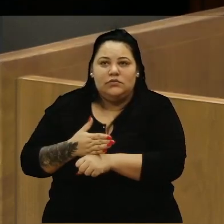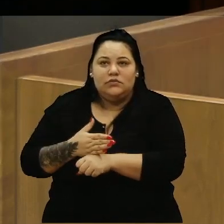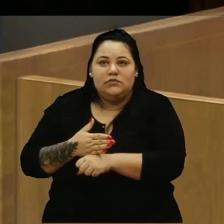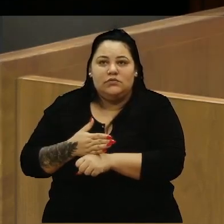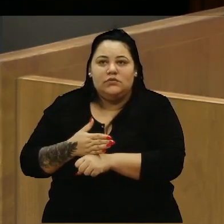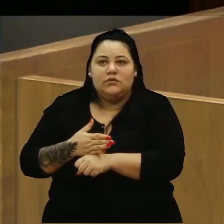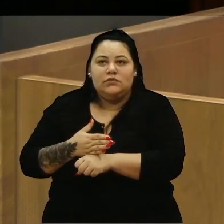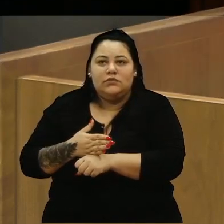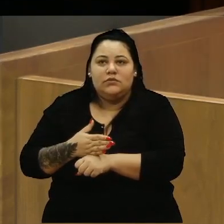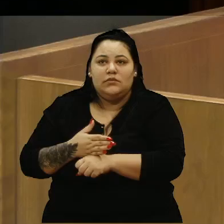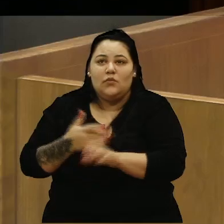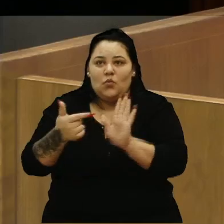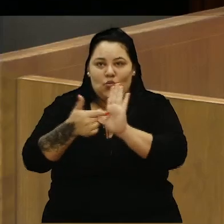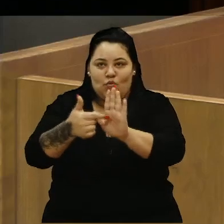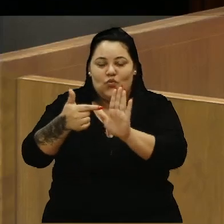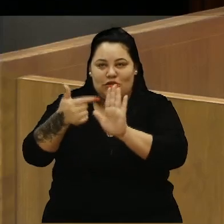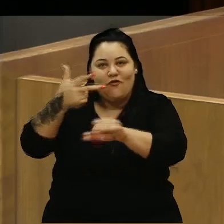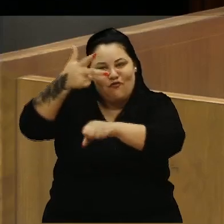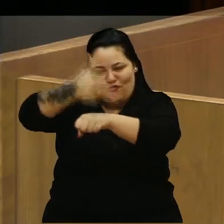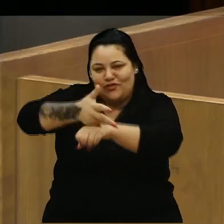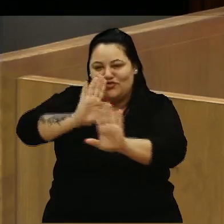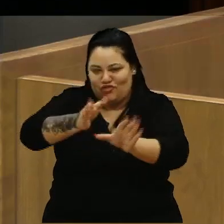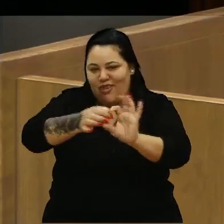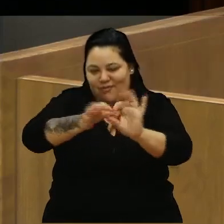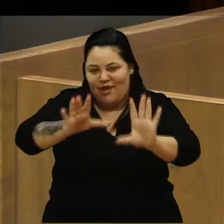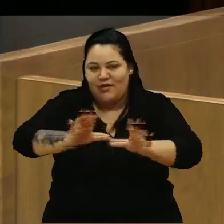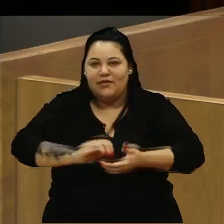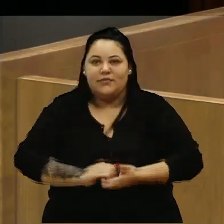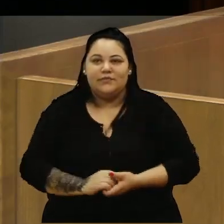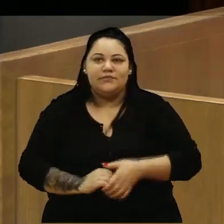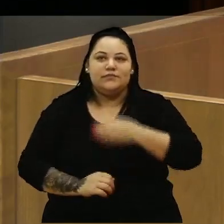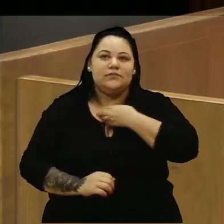passe o outro vídeo. Já lhe concedo a parte.